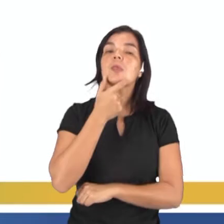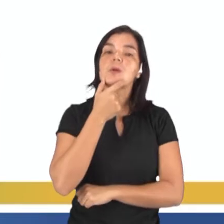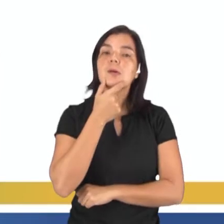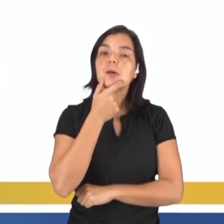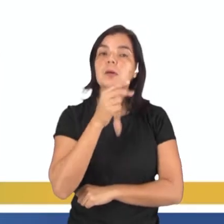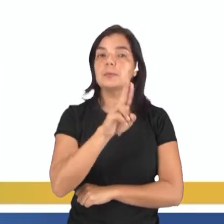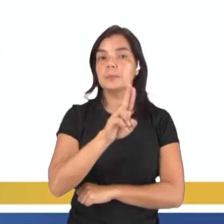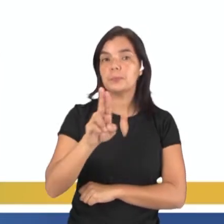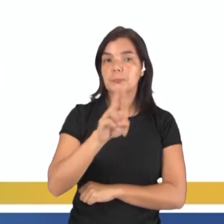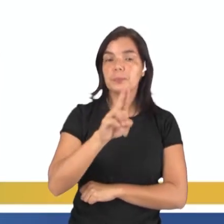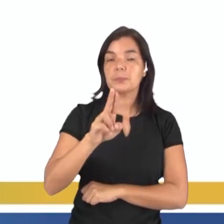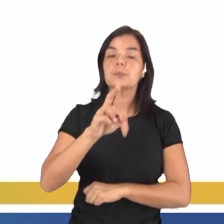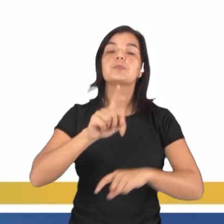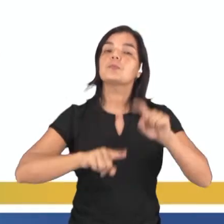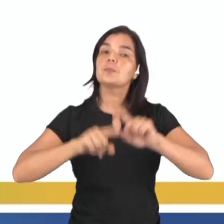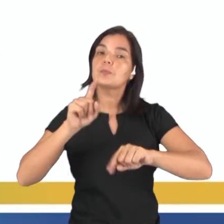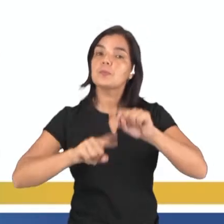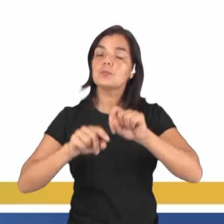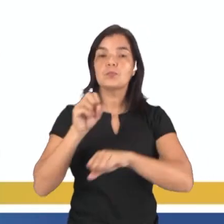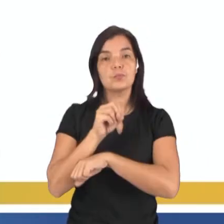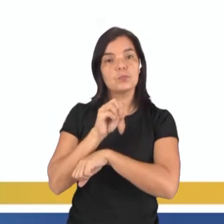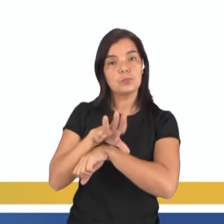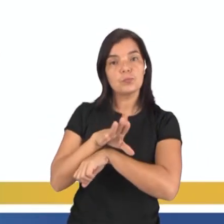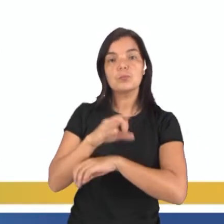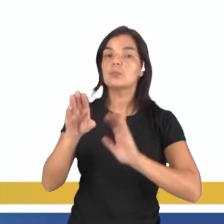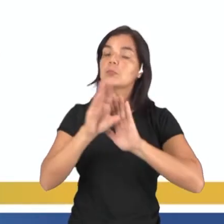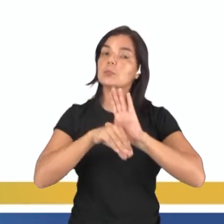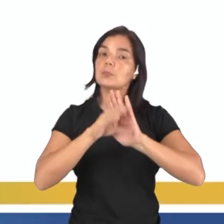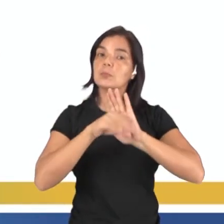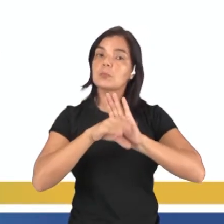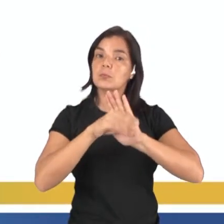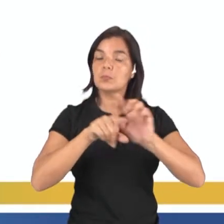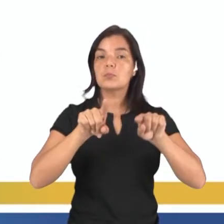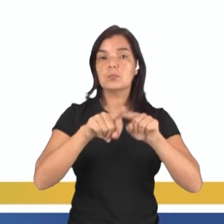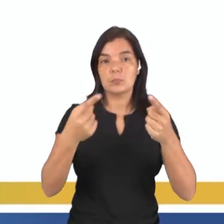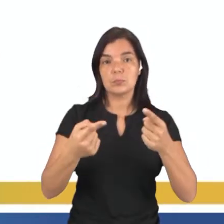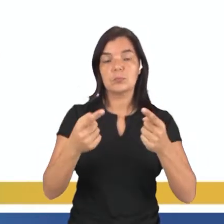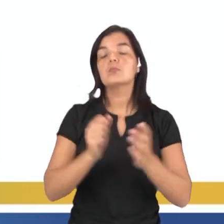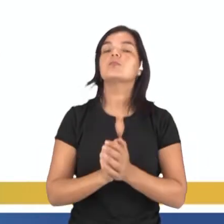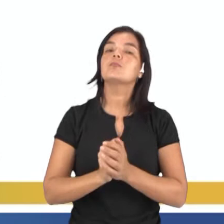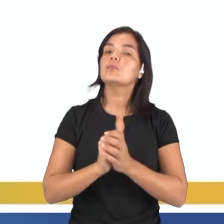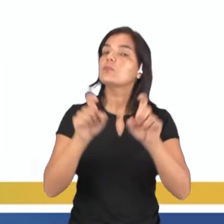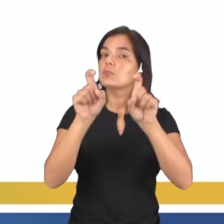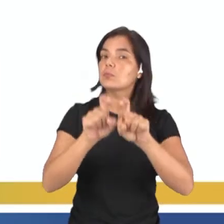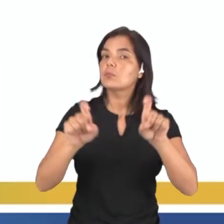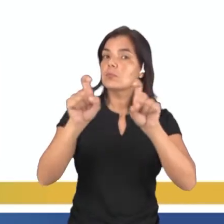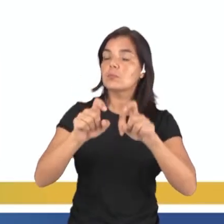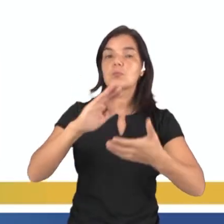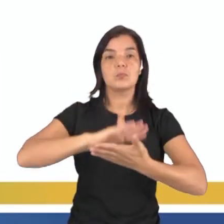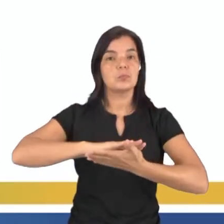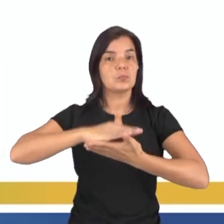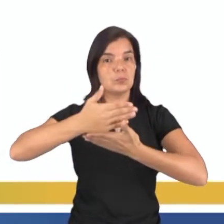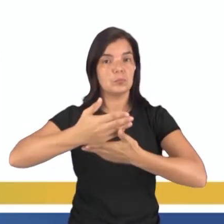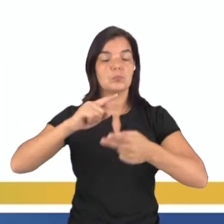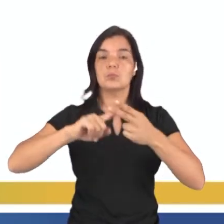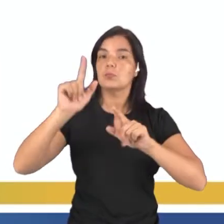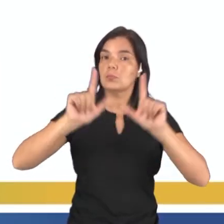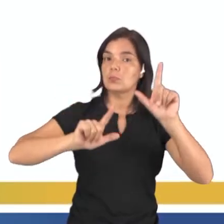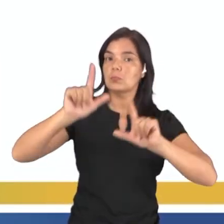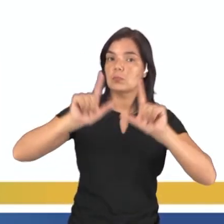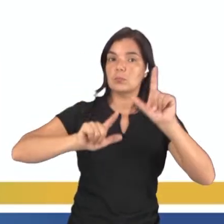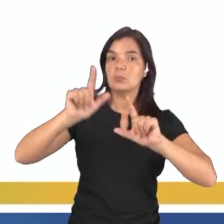dá nome à ferramenta que projeta o conteúdo em um dispositivo eletrônico, como computador,